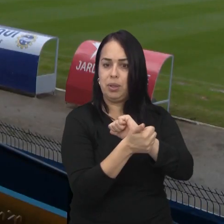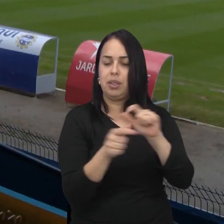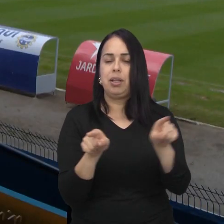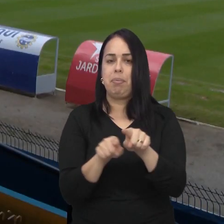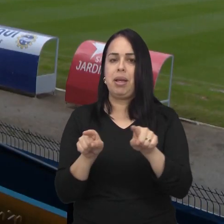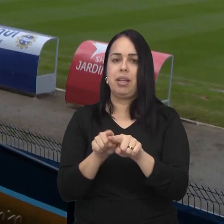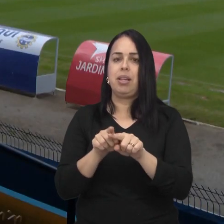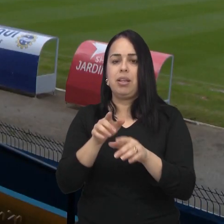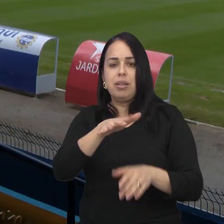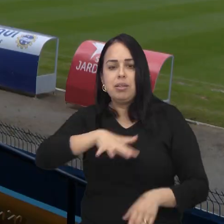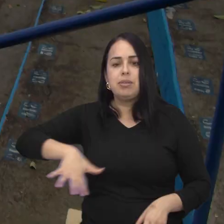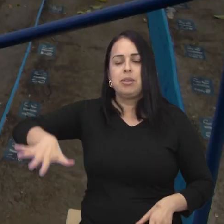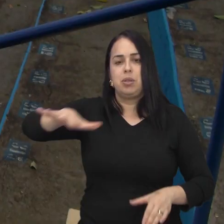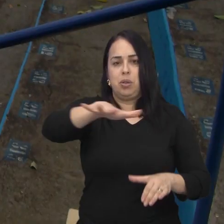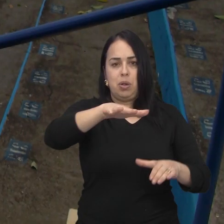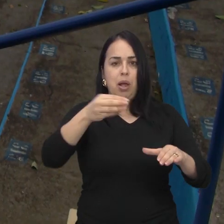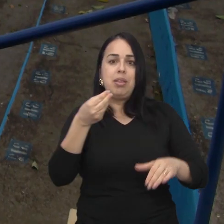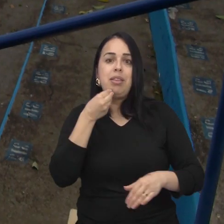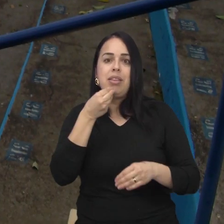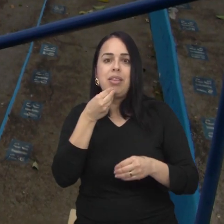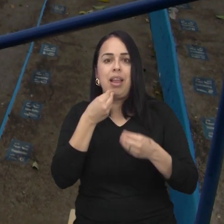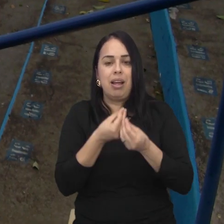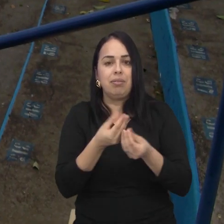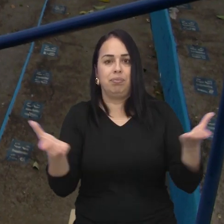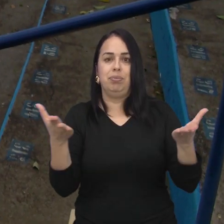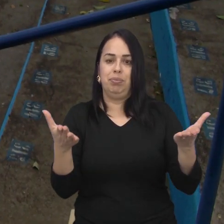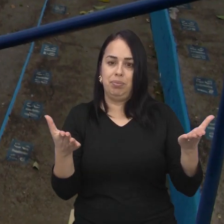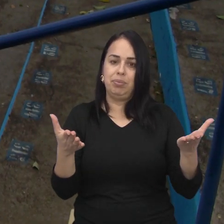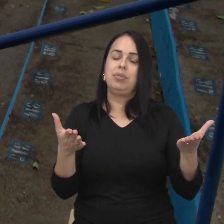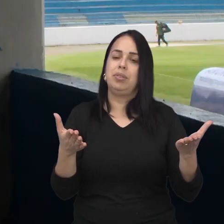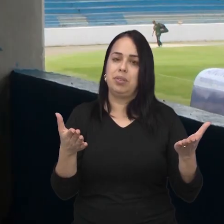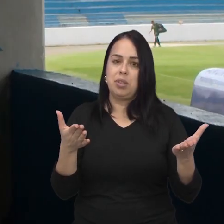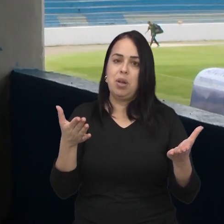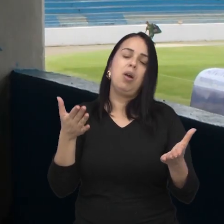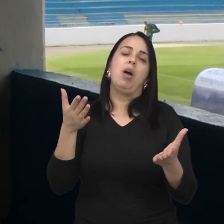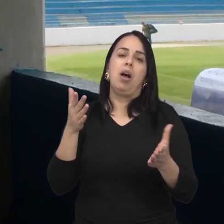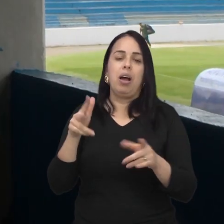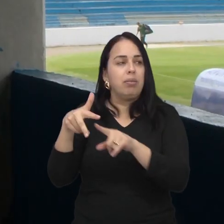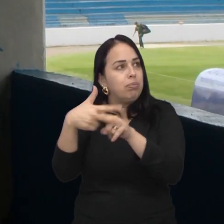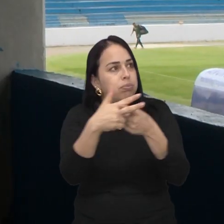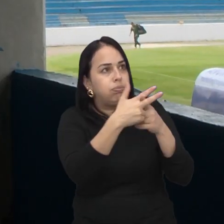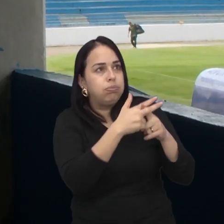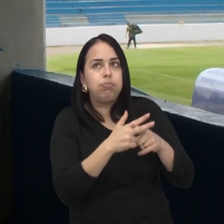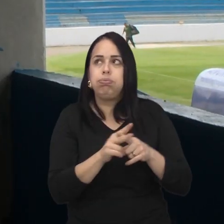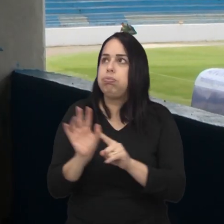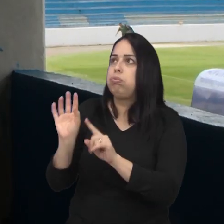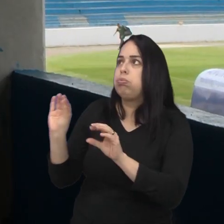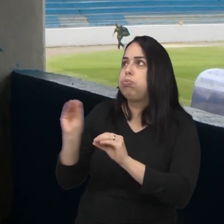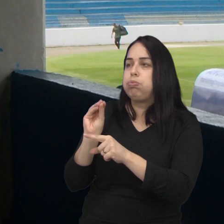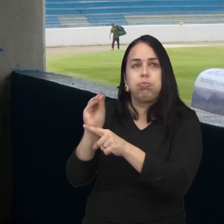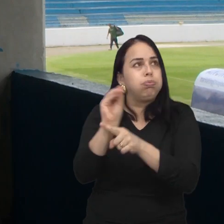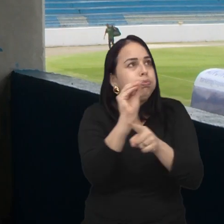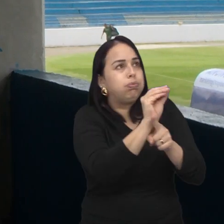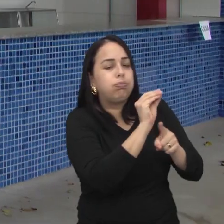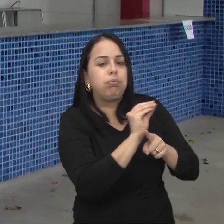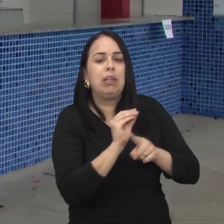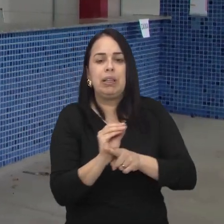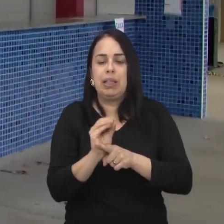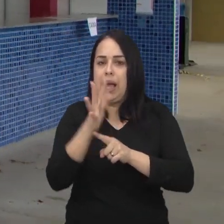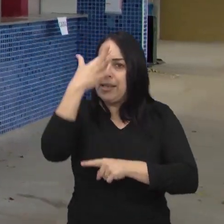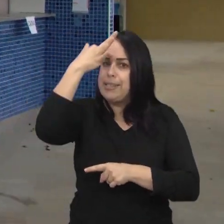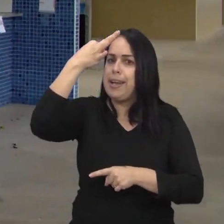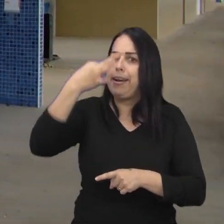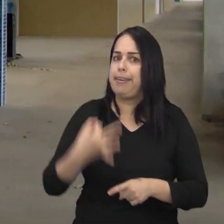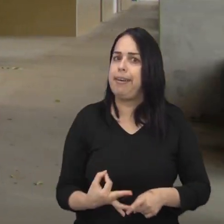novos espaços de entretenimento e ampliar oportunidades de mercado, os trabalhos de reparo e cuidado com o estádio também